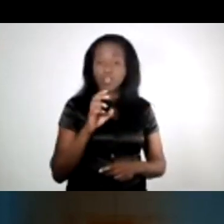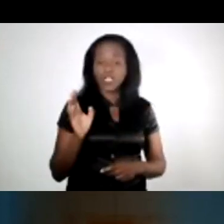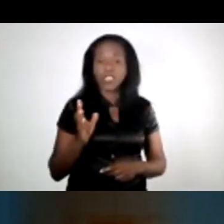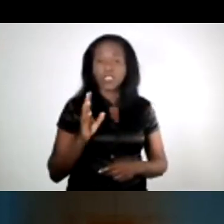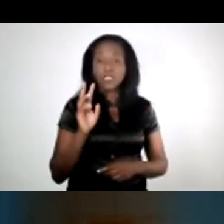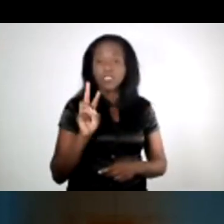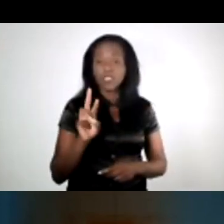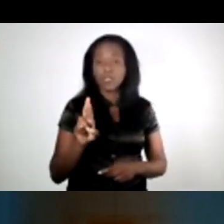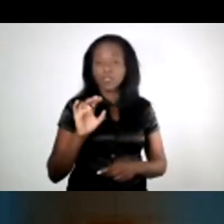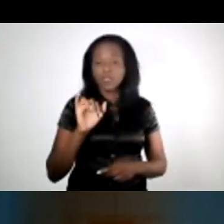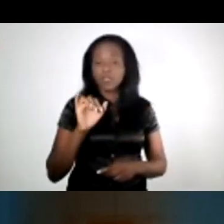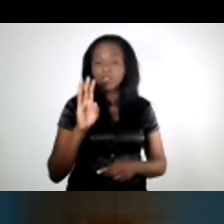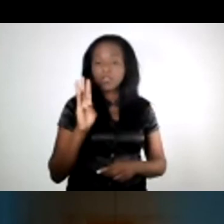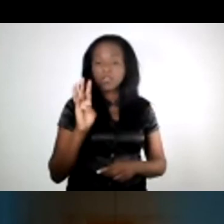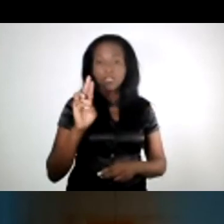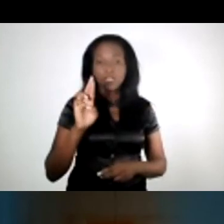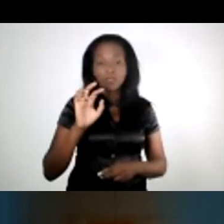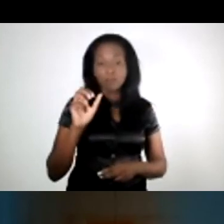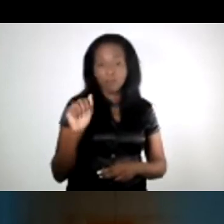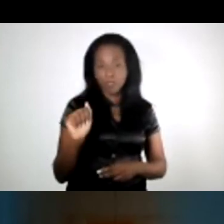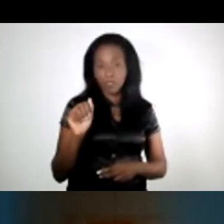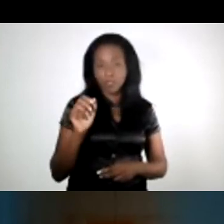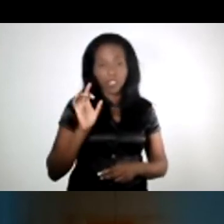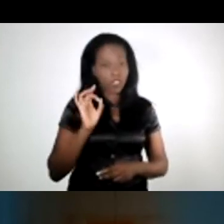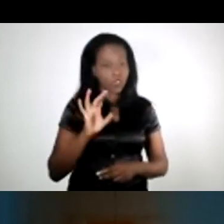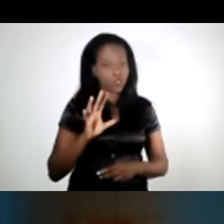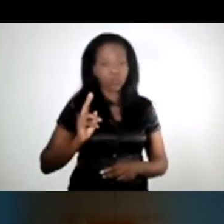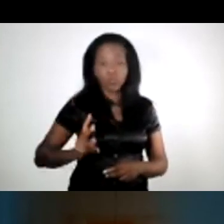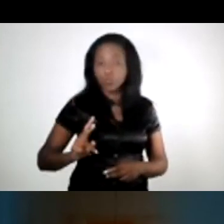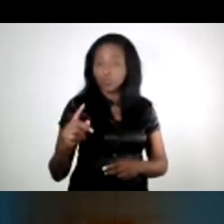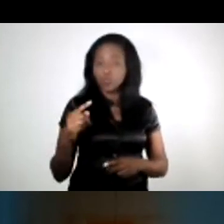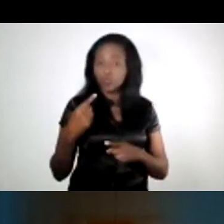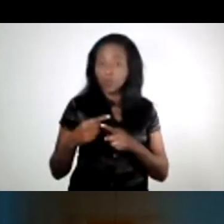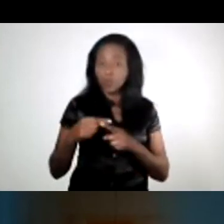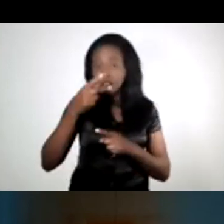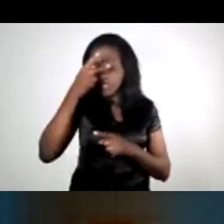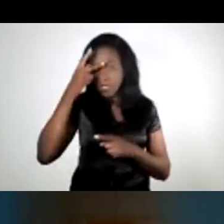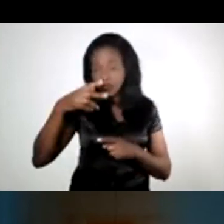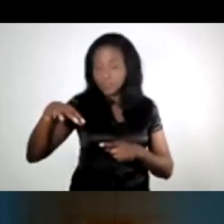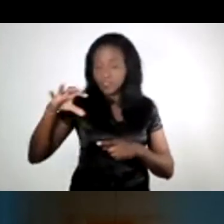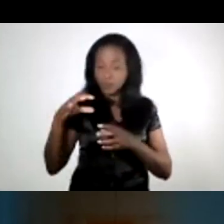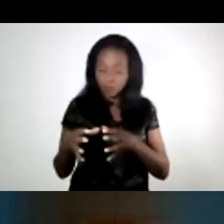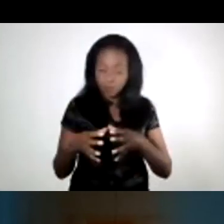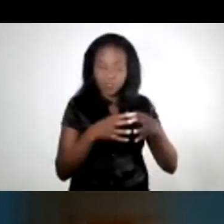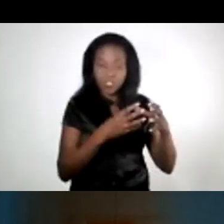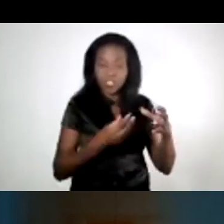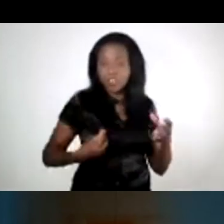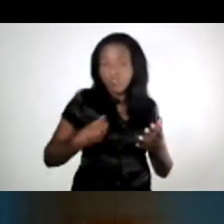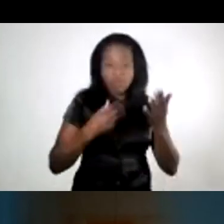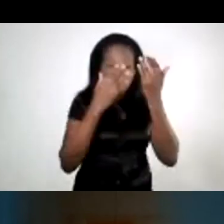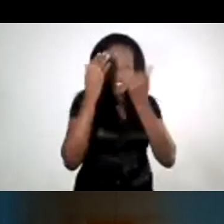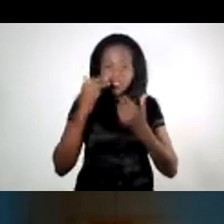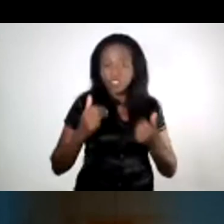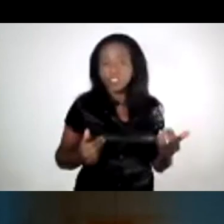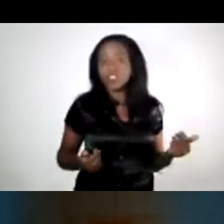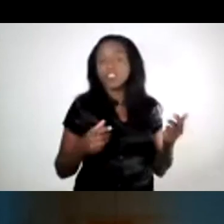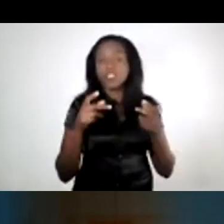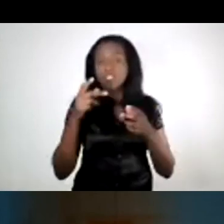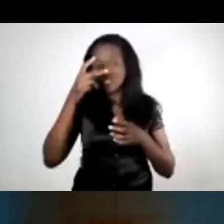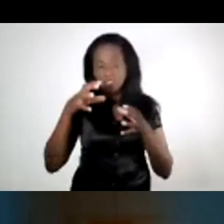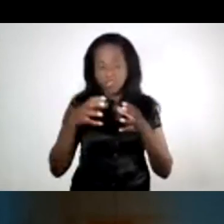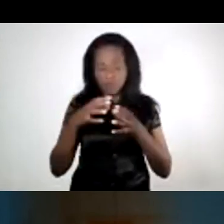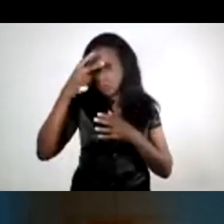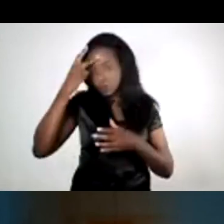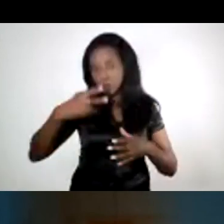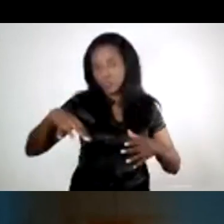pé por conta dos povos e comunidades tradicionais, né? Indígenas, caiçaras, ribeirinhos, a gente só